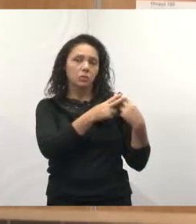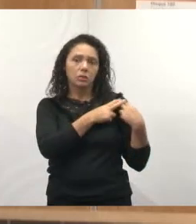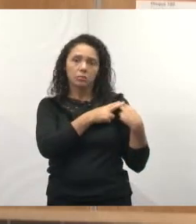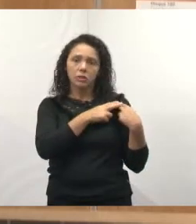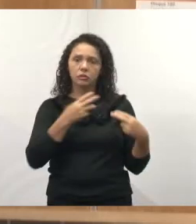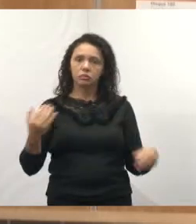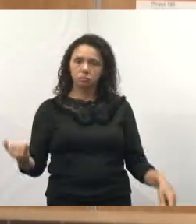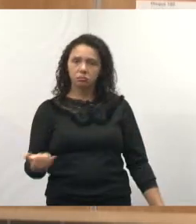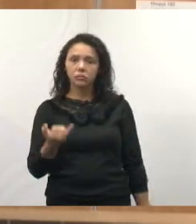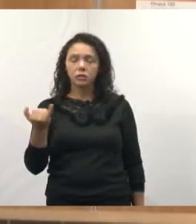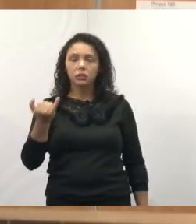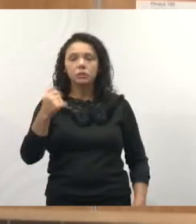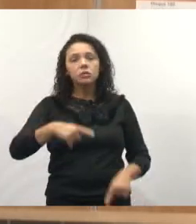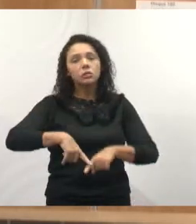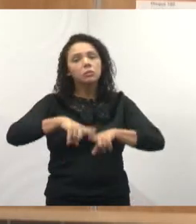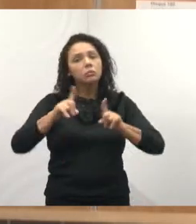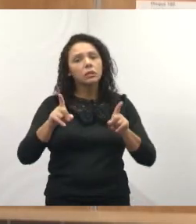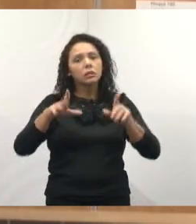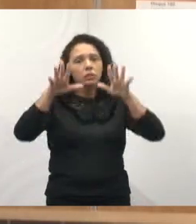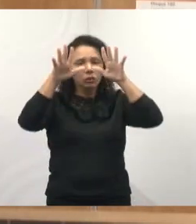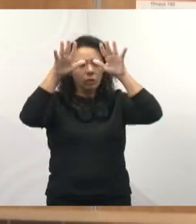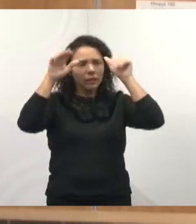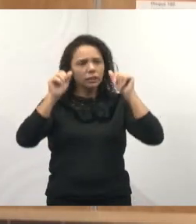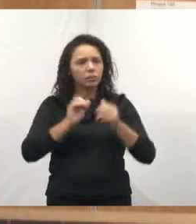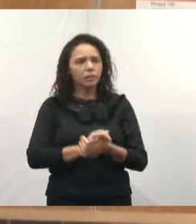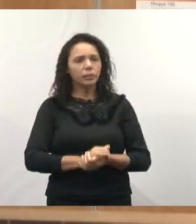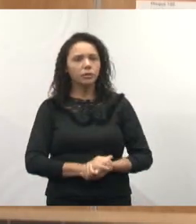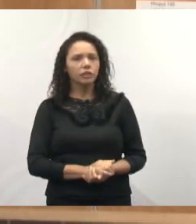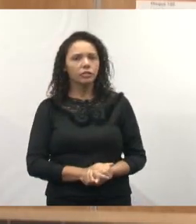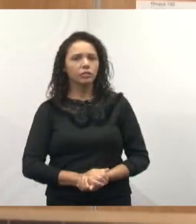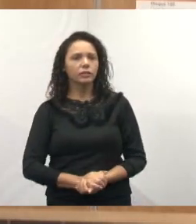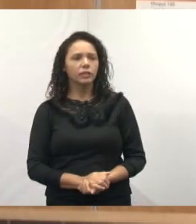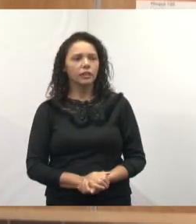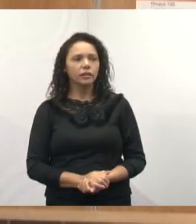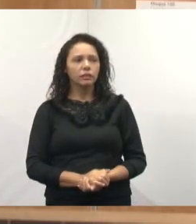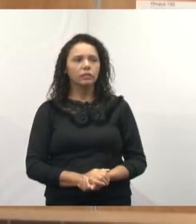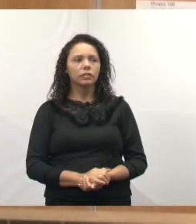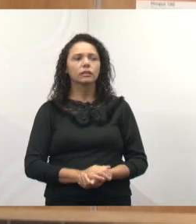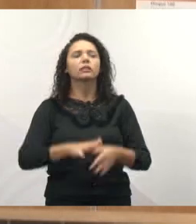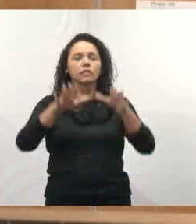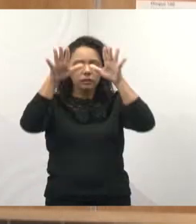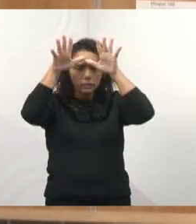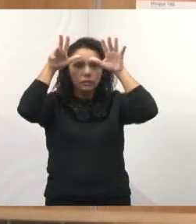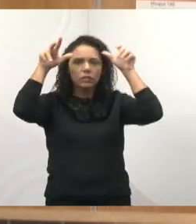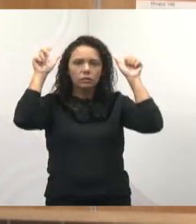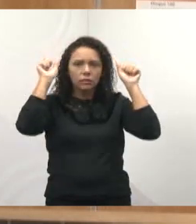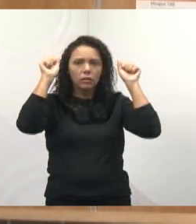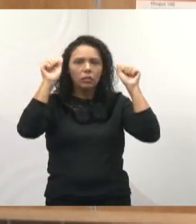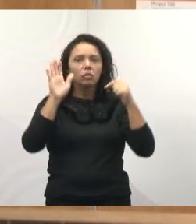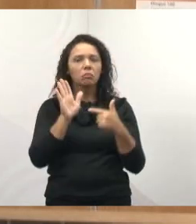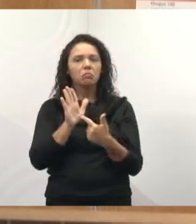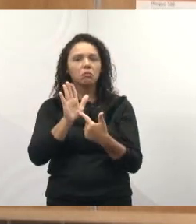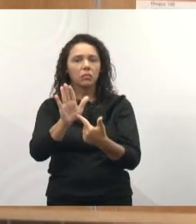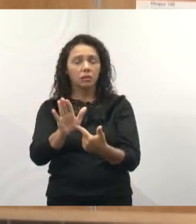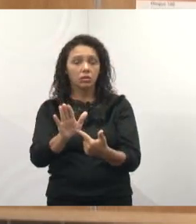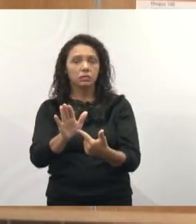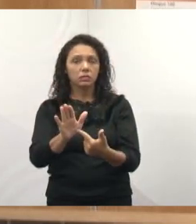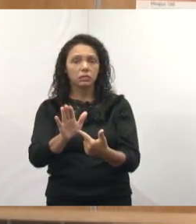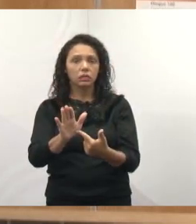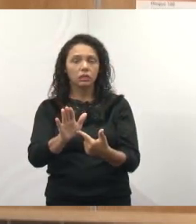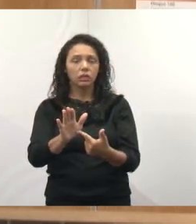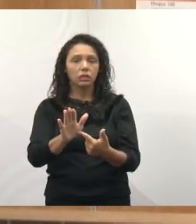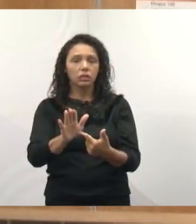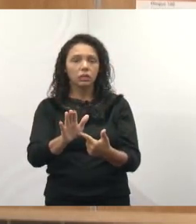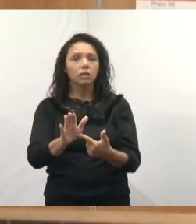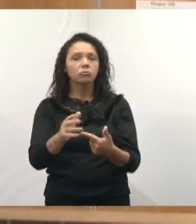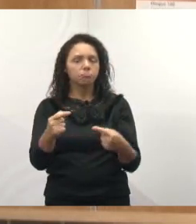e aponta as contas favoráveis ao trabalho do Executivo, a gente sobe aqui na